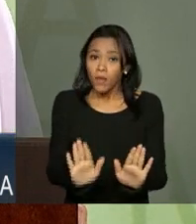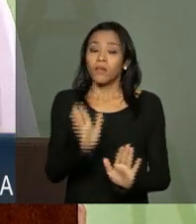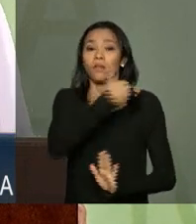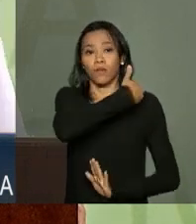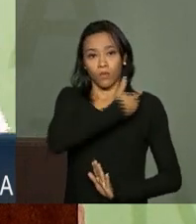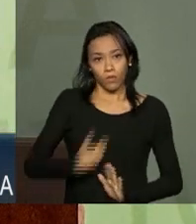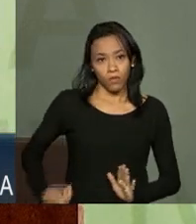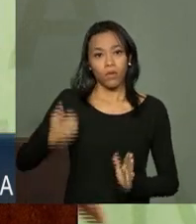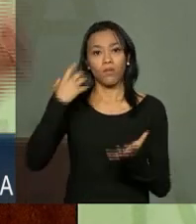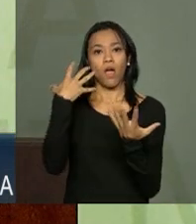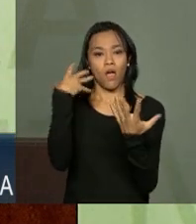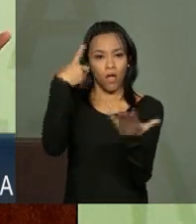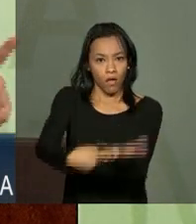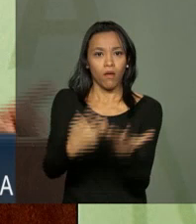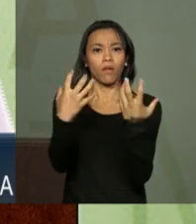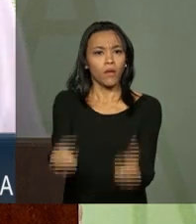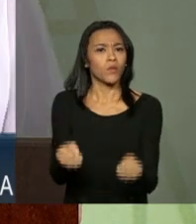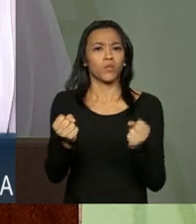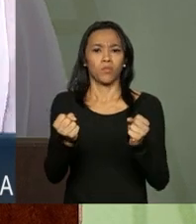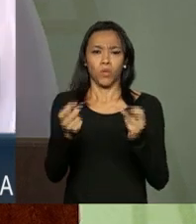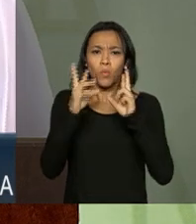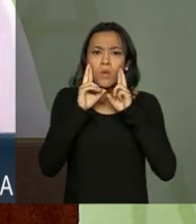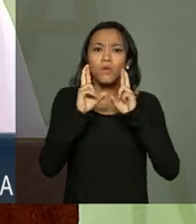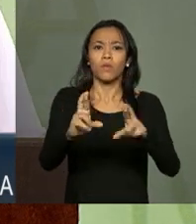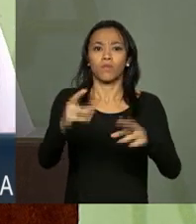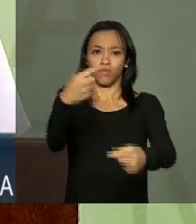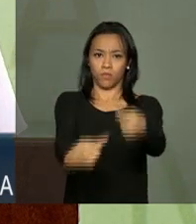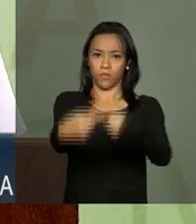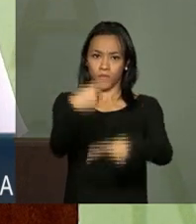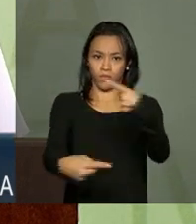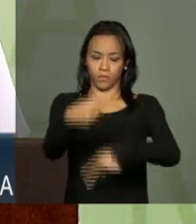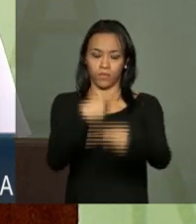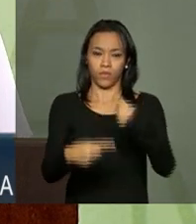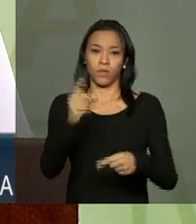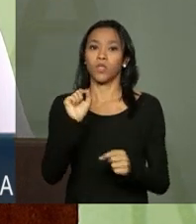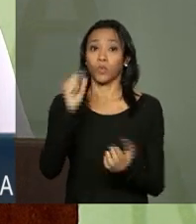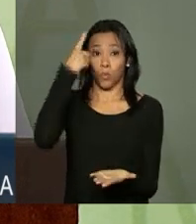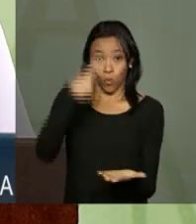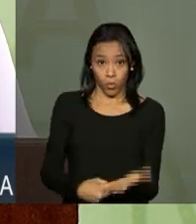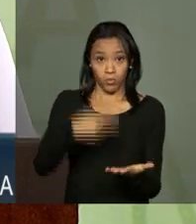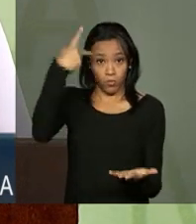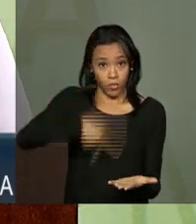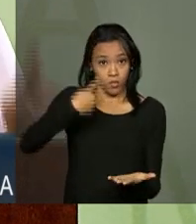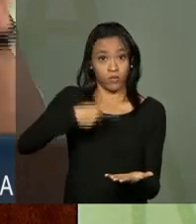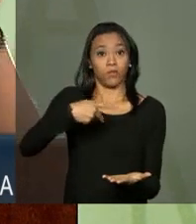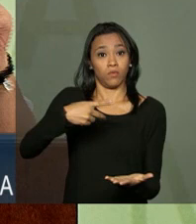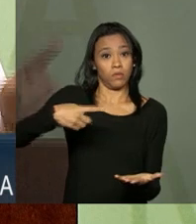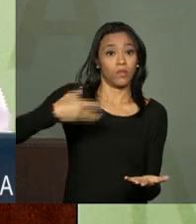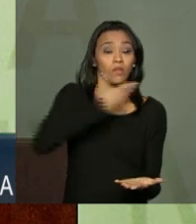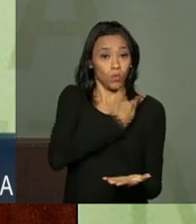assumir, do ponto de vista político, que a responsabilidade dele é